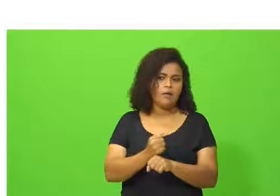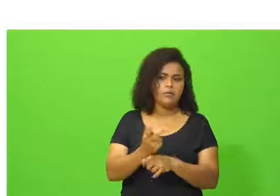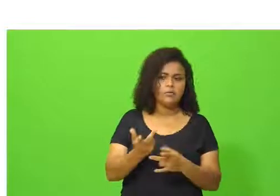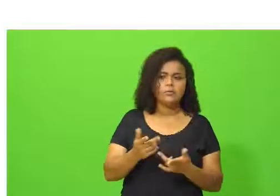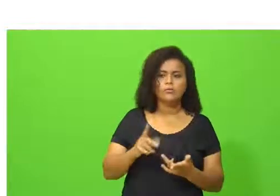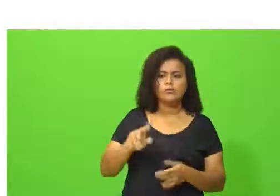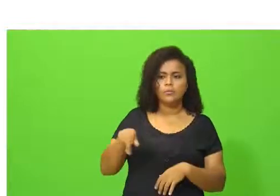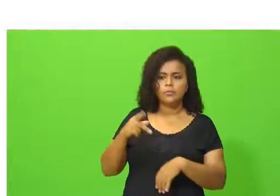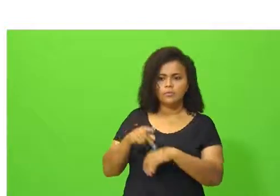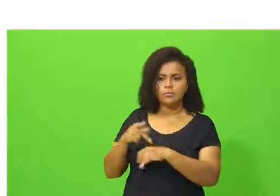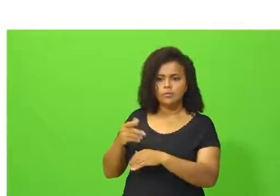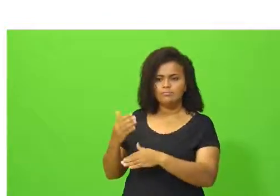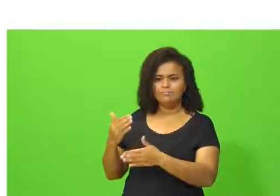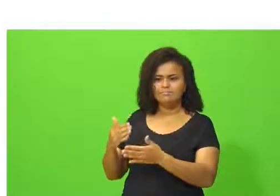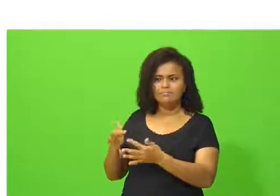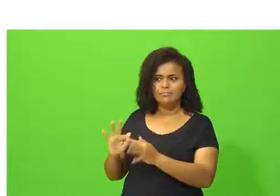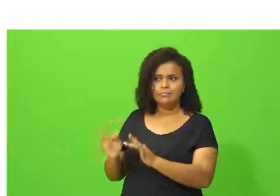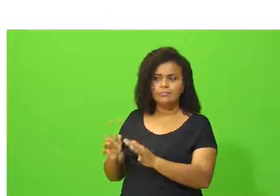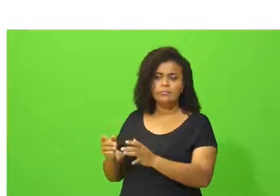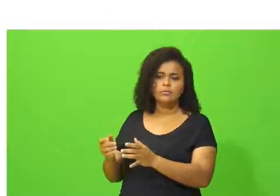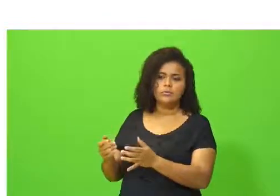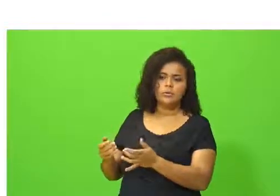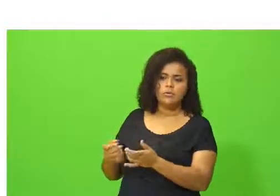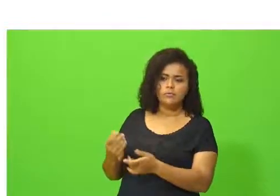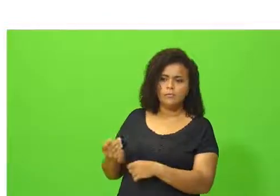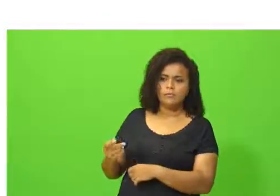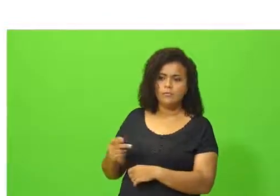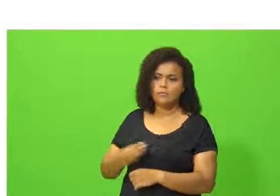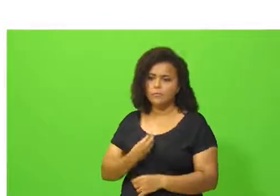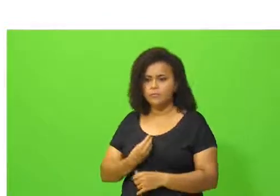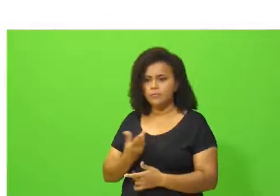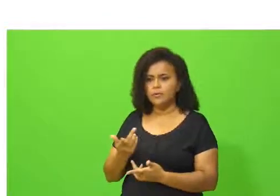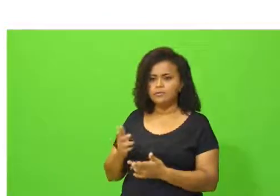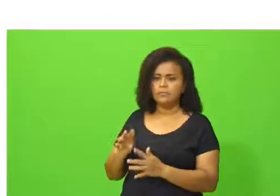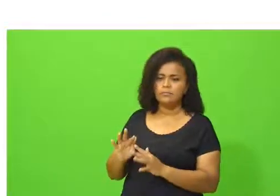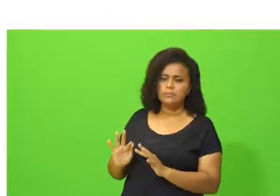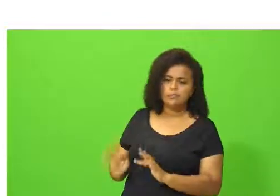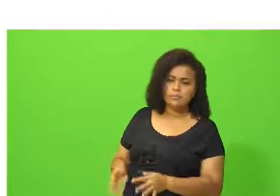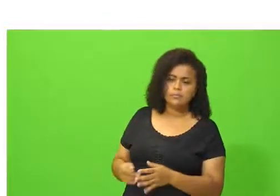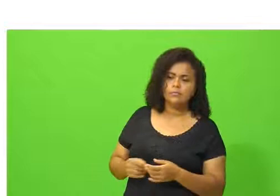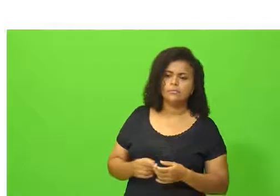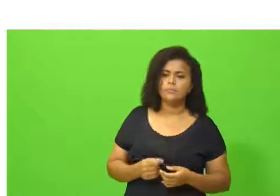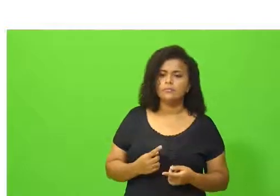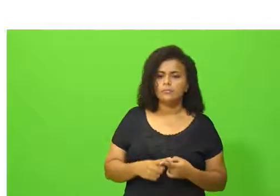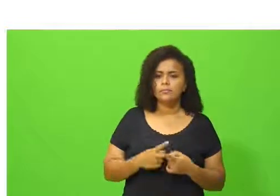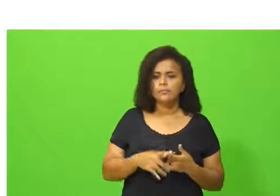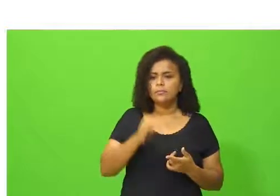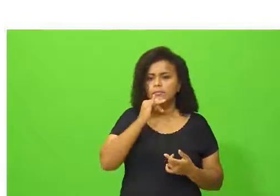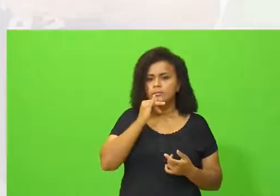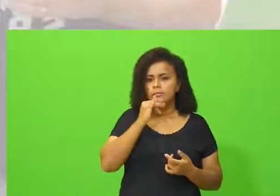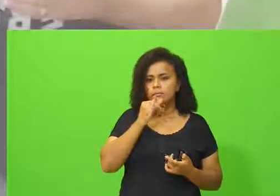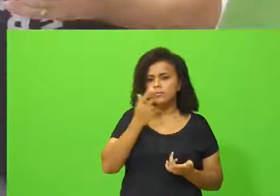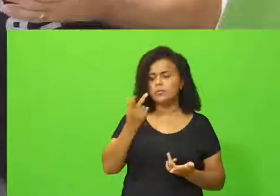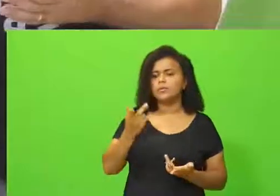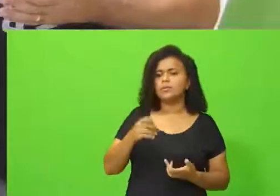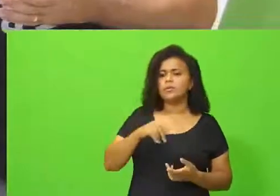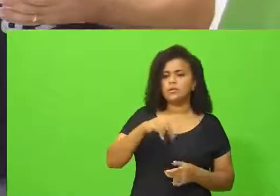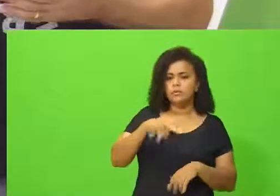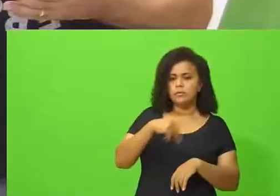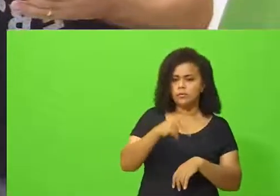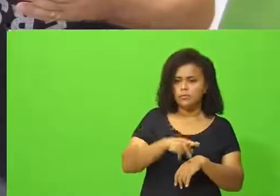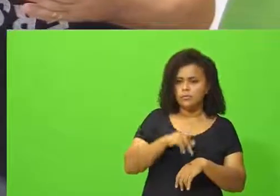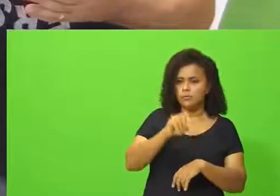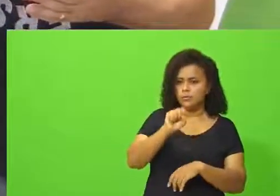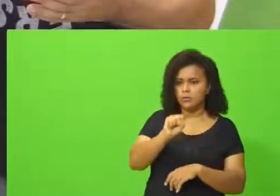baixa. Então, a gente vê essas diferenciações. Por quê? Vamos citar o caso da Suécia. A expectativa de vida